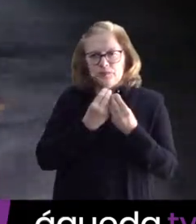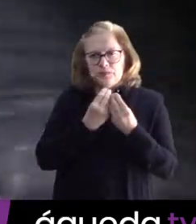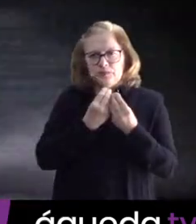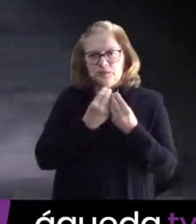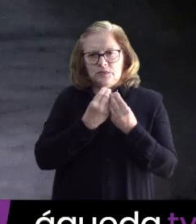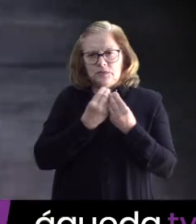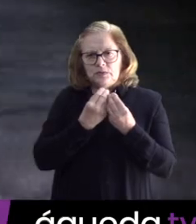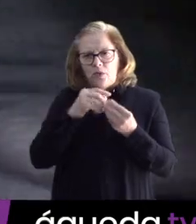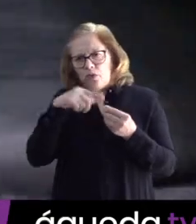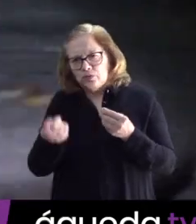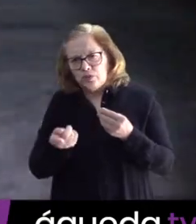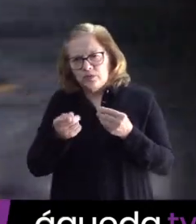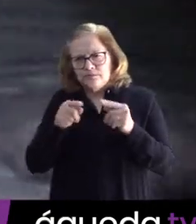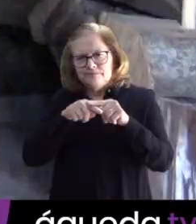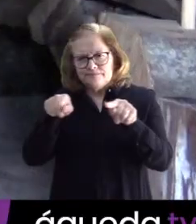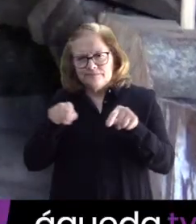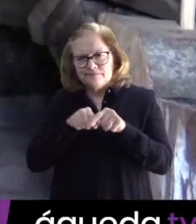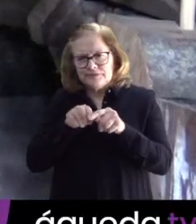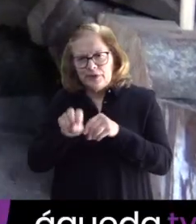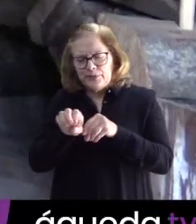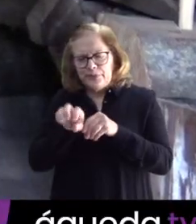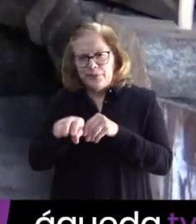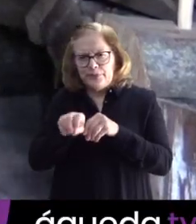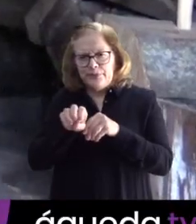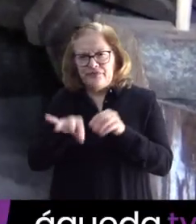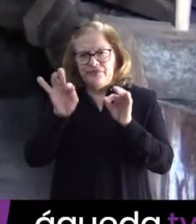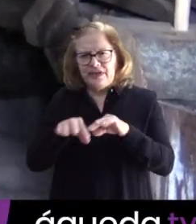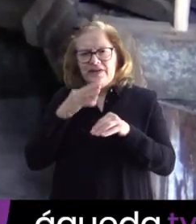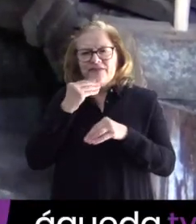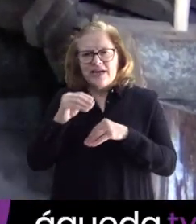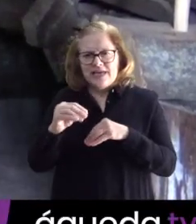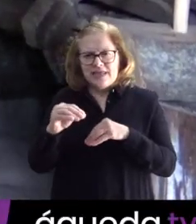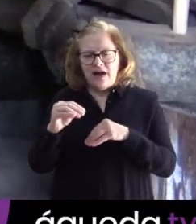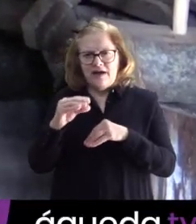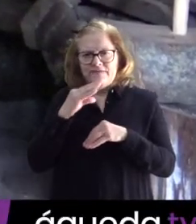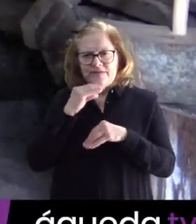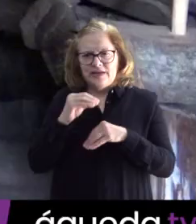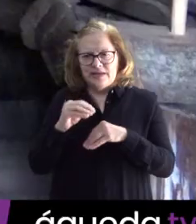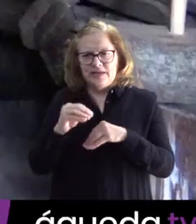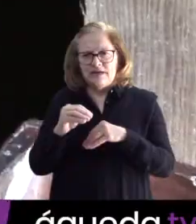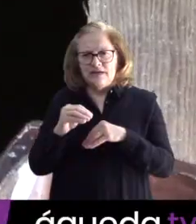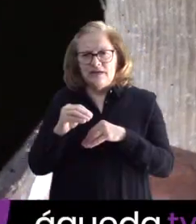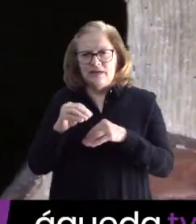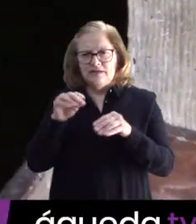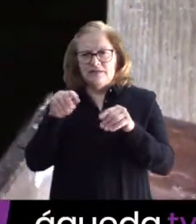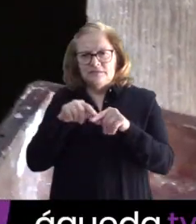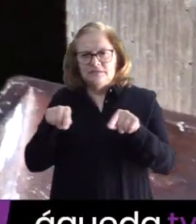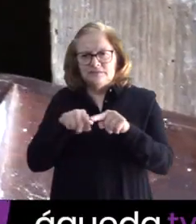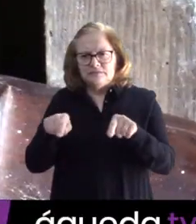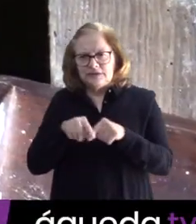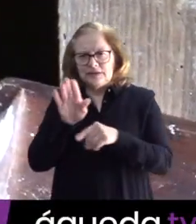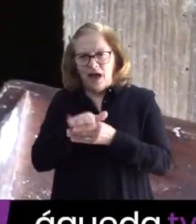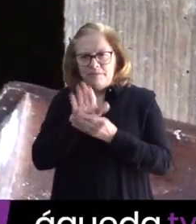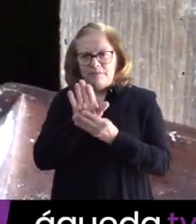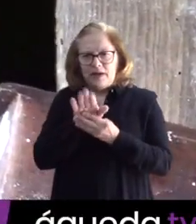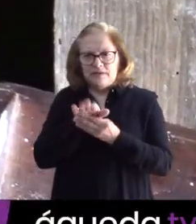depois trata-se de uma gamela reservatória para a farinha e a panha, composta por duas laterais e uma